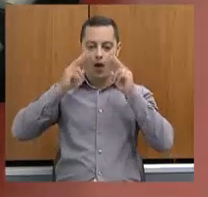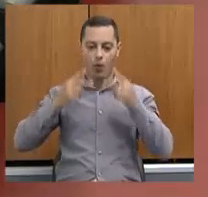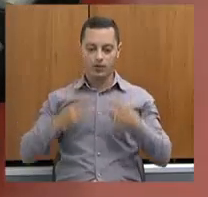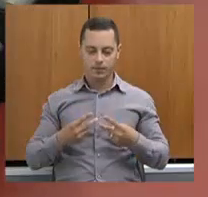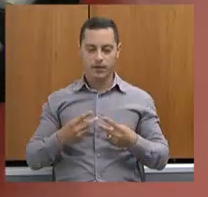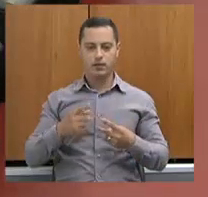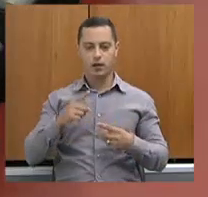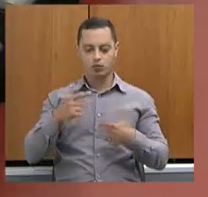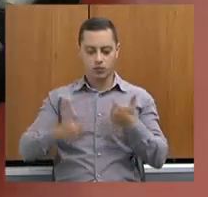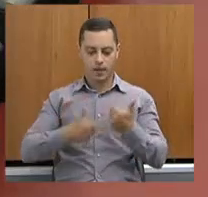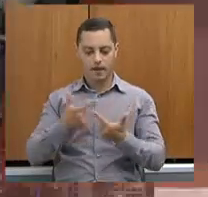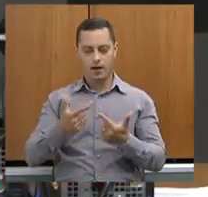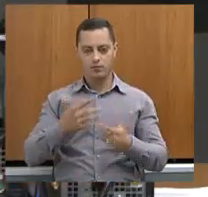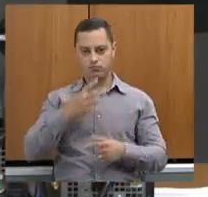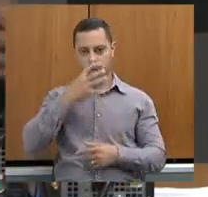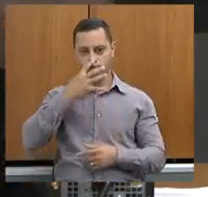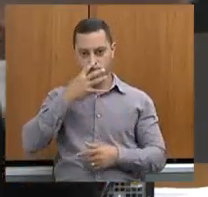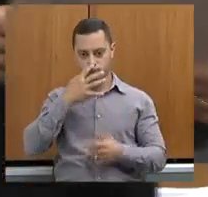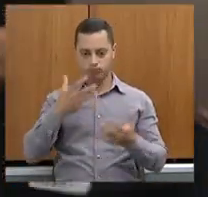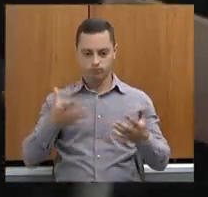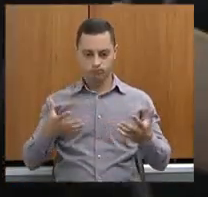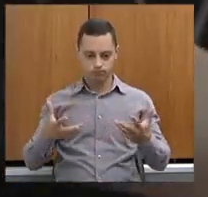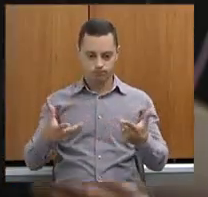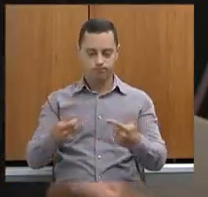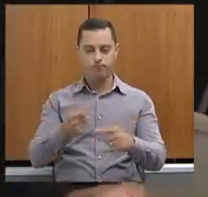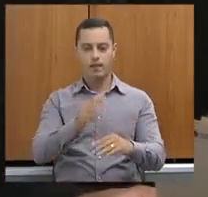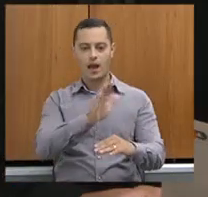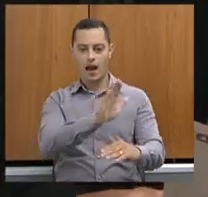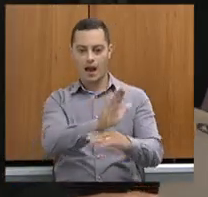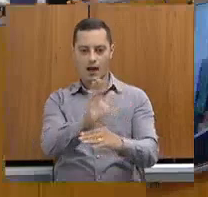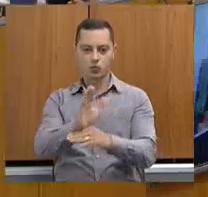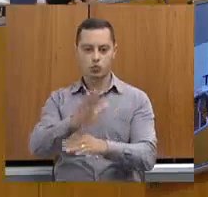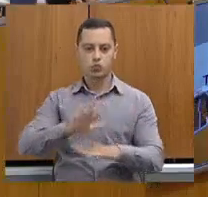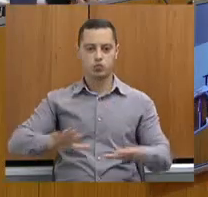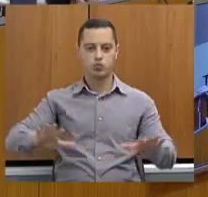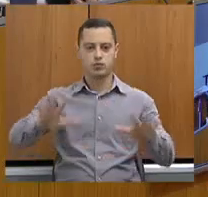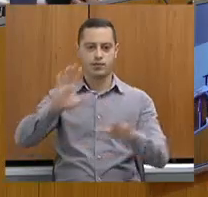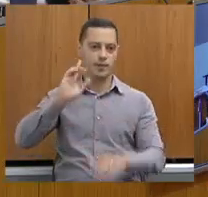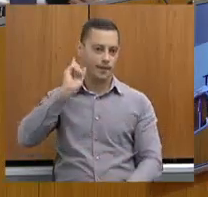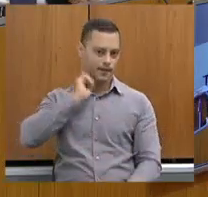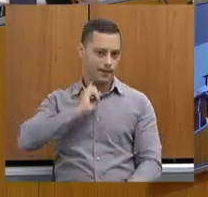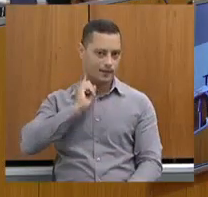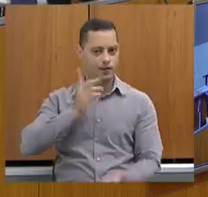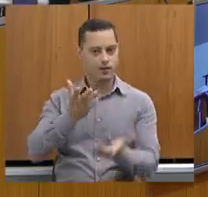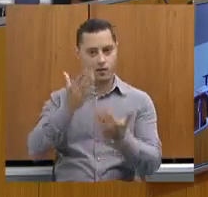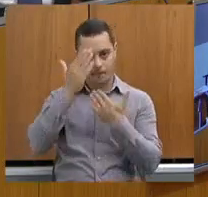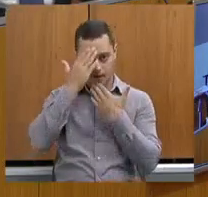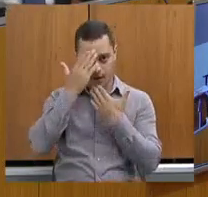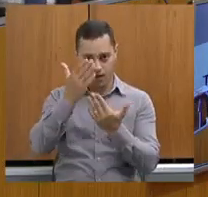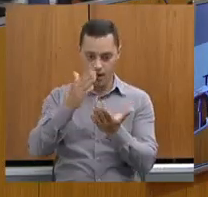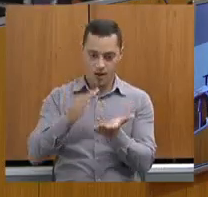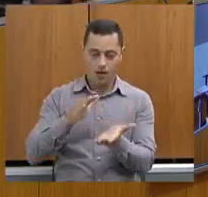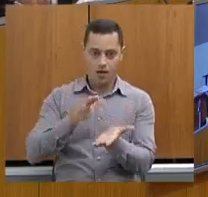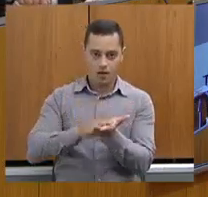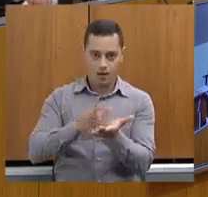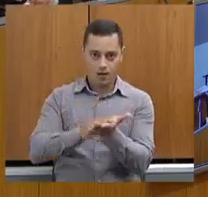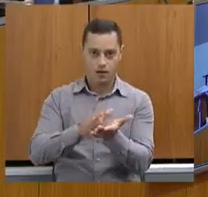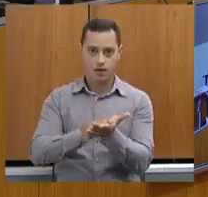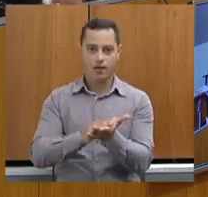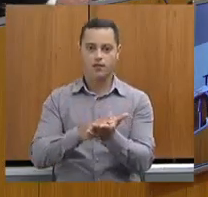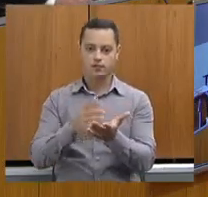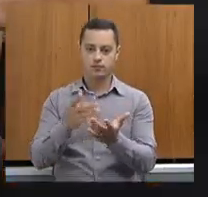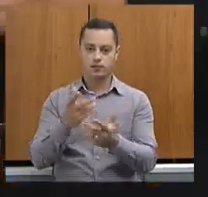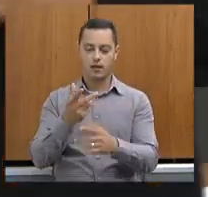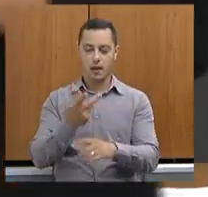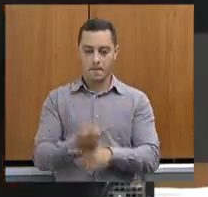que atende tão bem a população de Minas Gerais Obrigado e parabéns receba viu esse